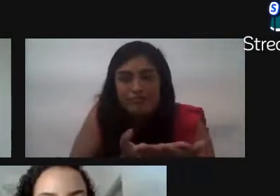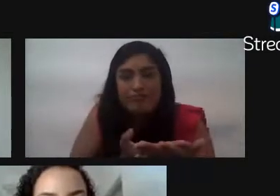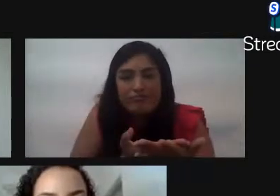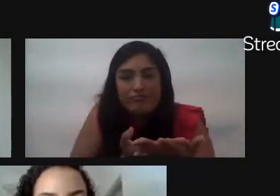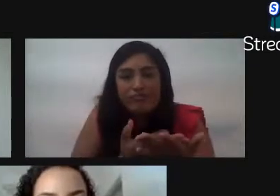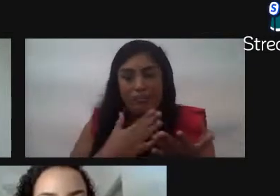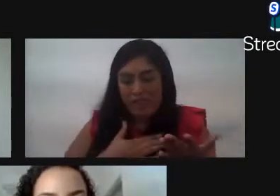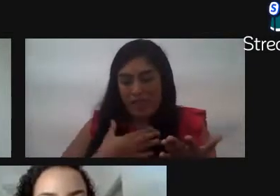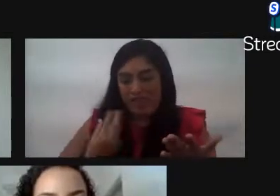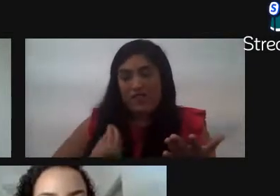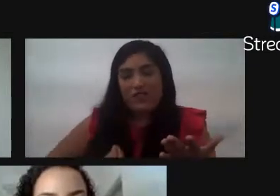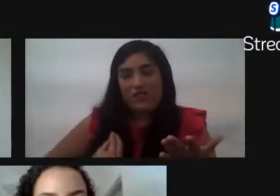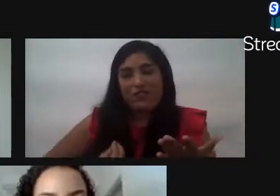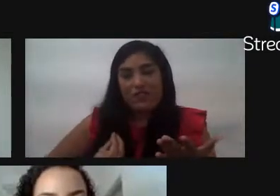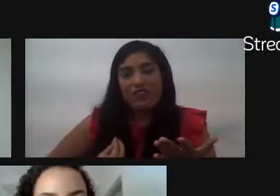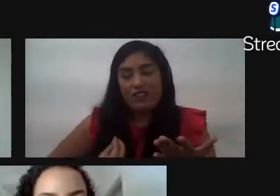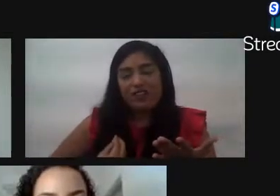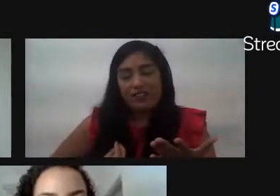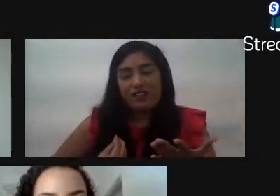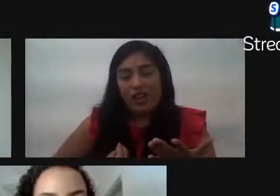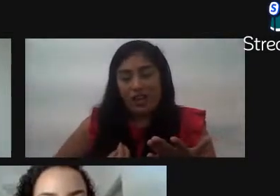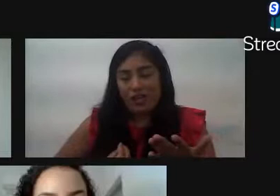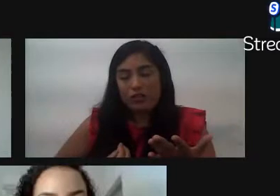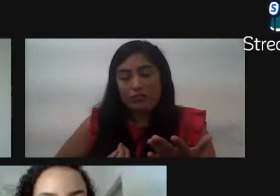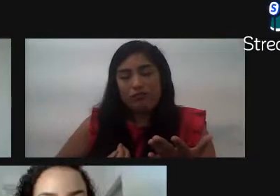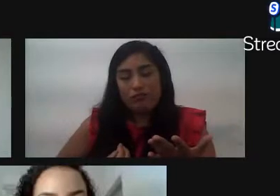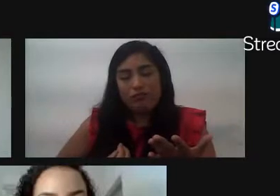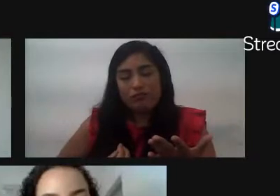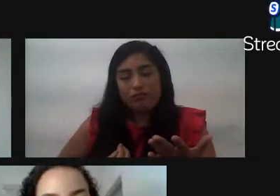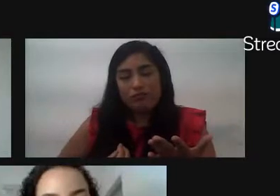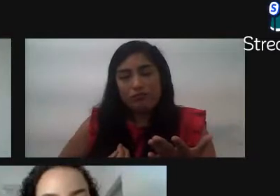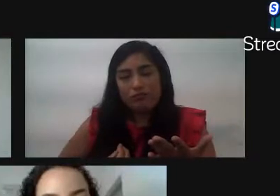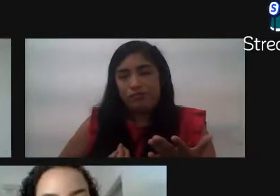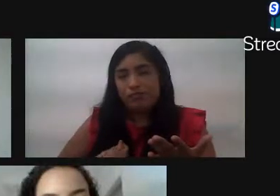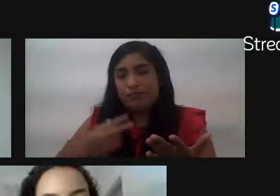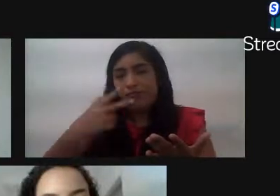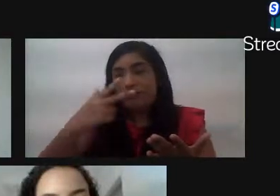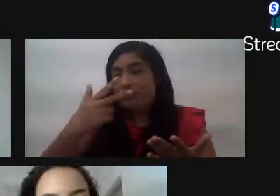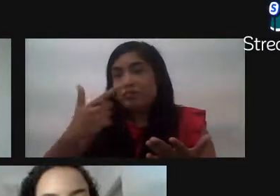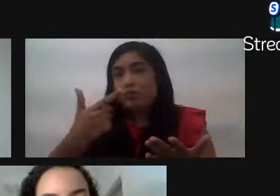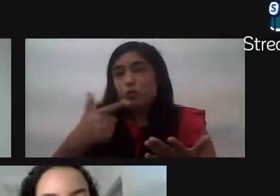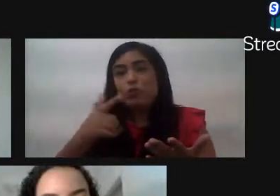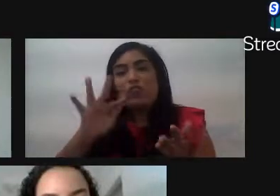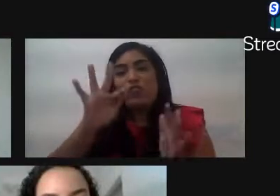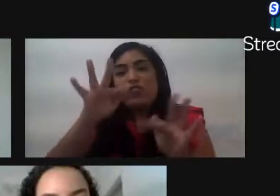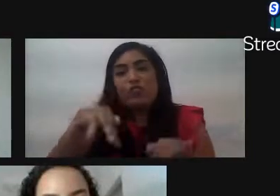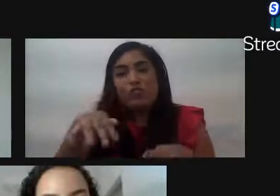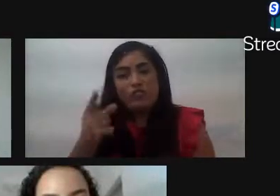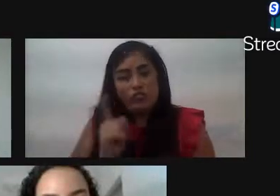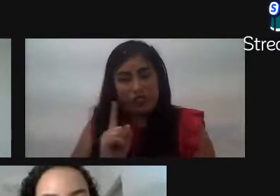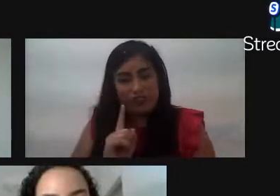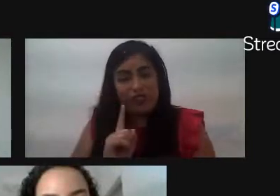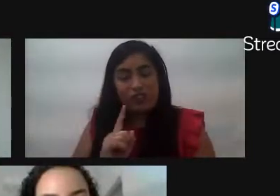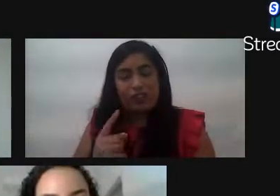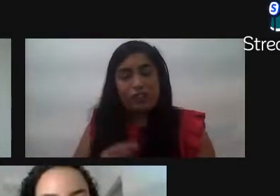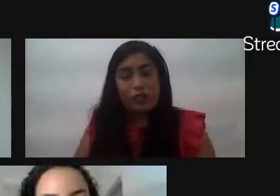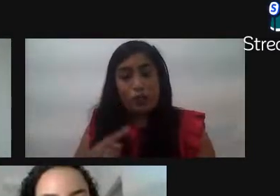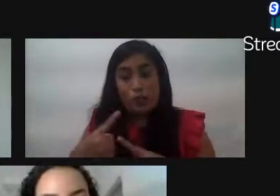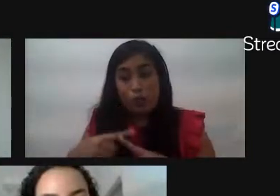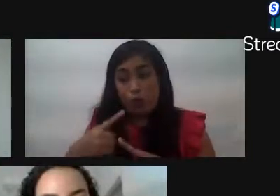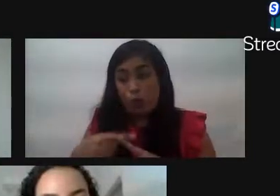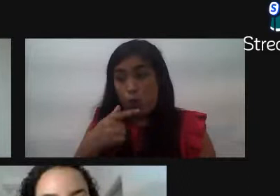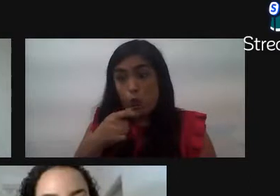uma vida à construção de uma obra infinita. Falar do Fernando Pessoa